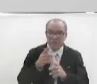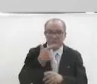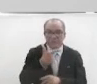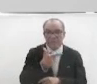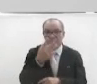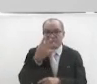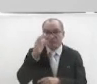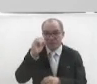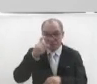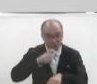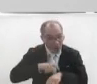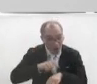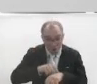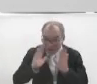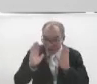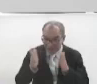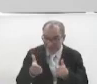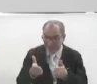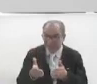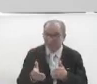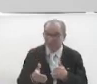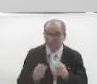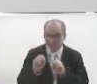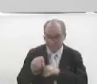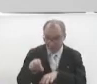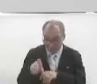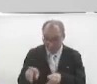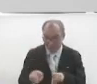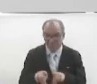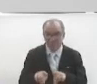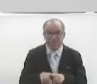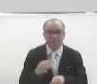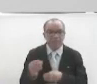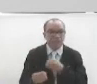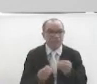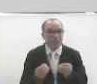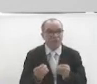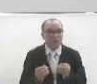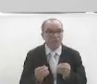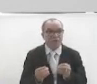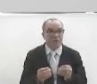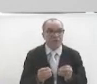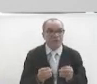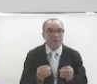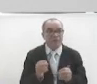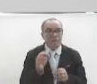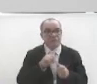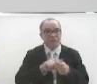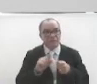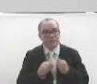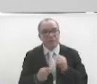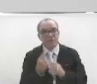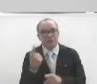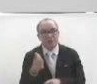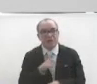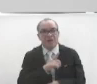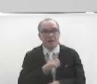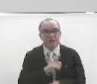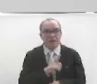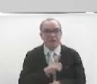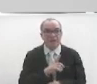mínimo de 240 horas na área da Educação conforme critérios normatizados no artigo primeiro